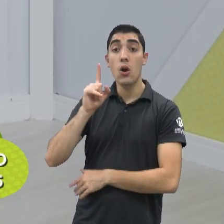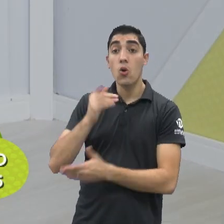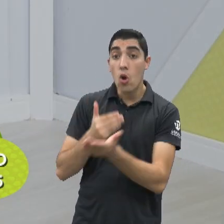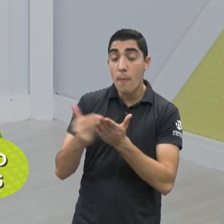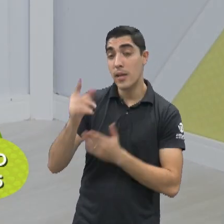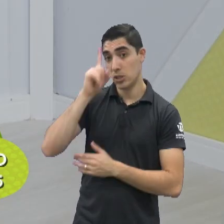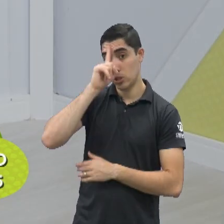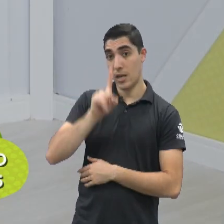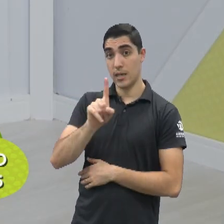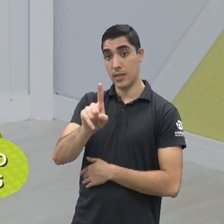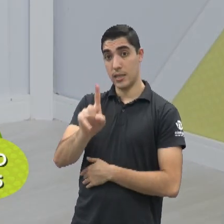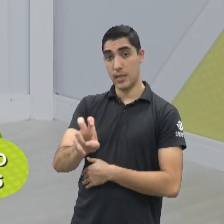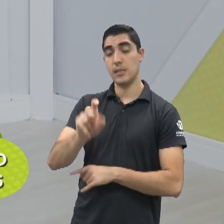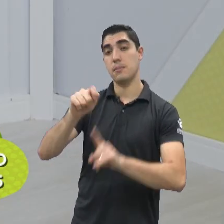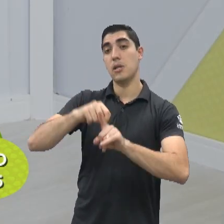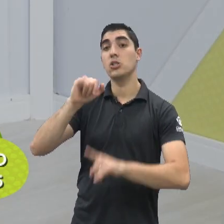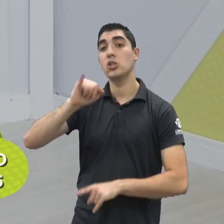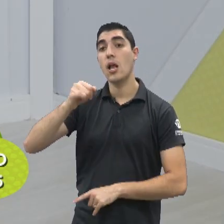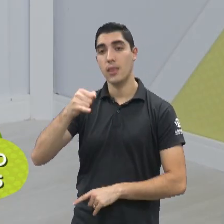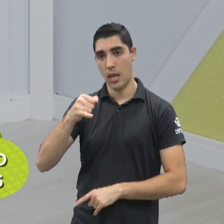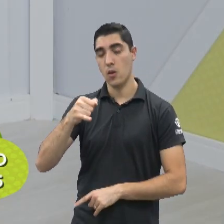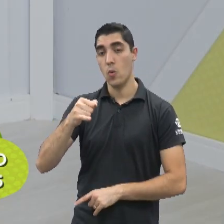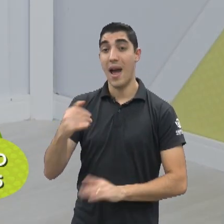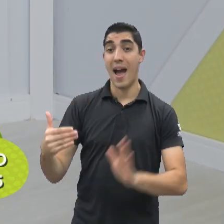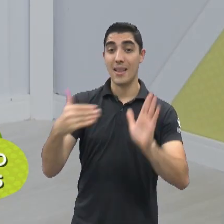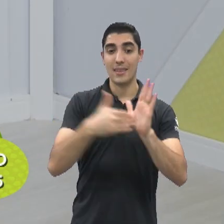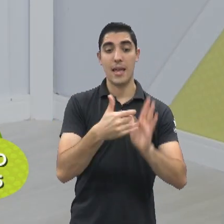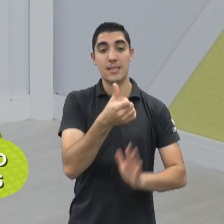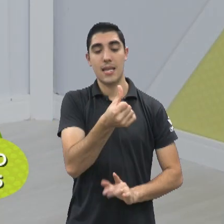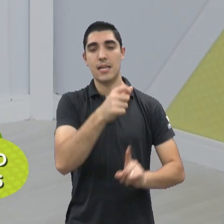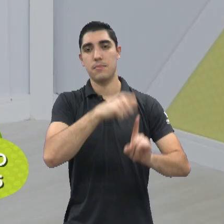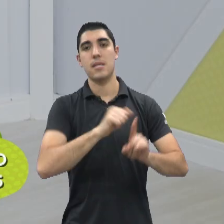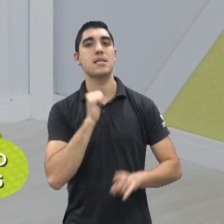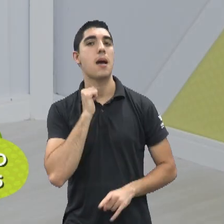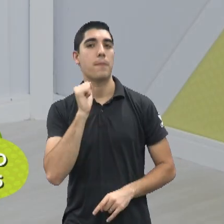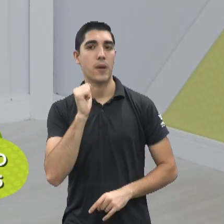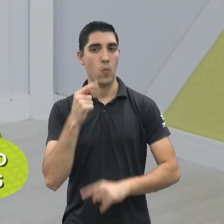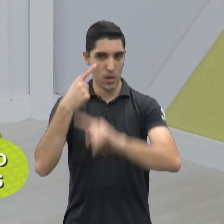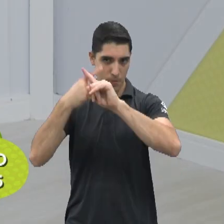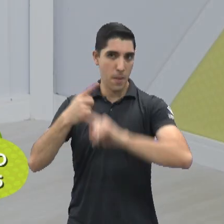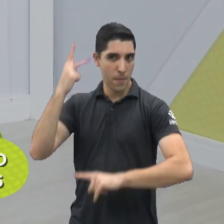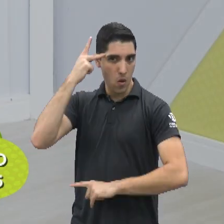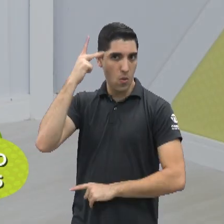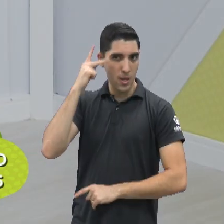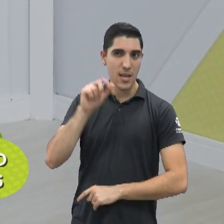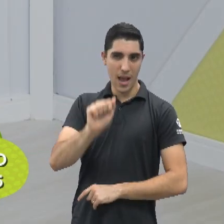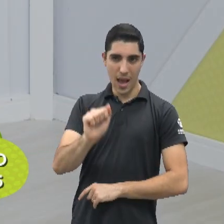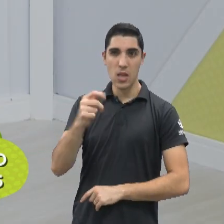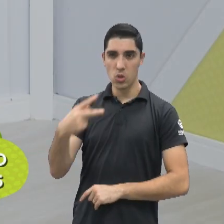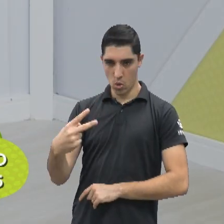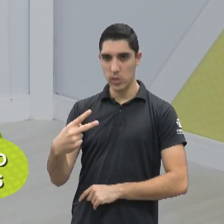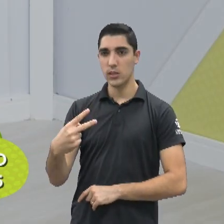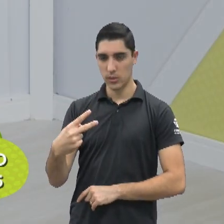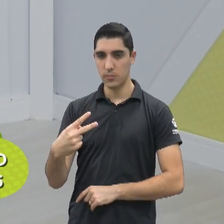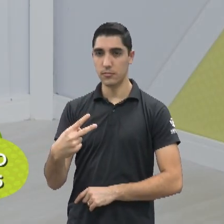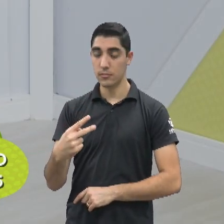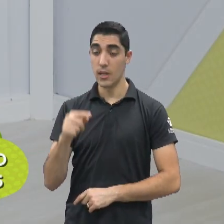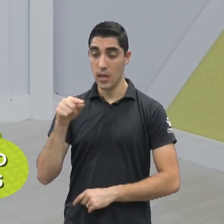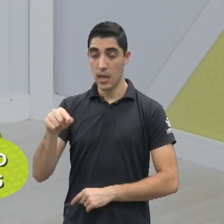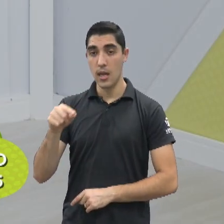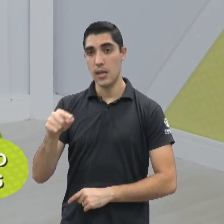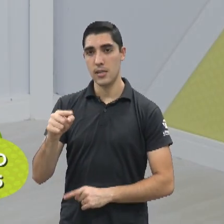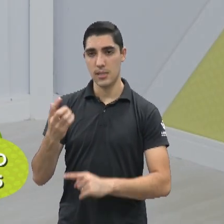e o término previsto está para o dia 6 de abril. O Campeonato Paulista da Série A2, os estaduais que vão ser mais encurtados,